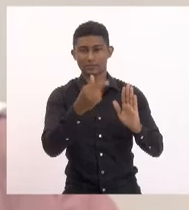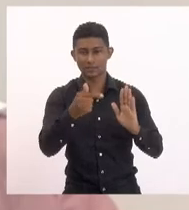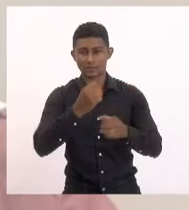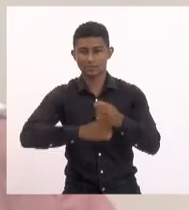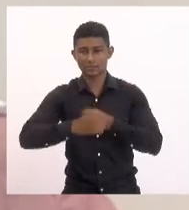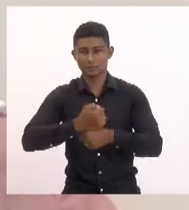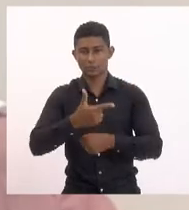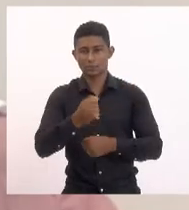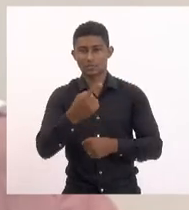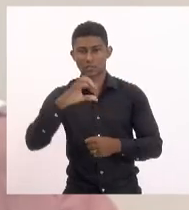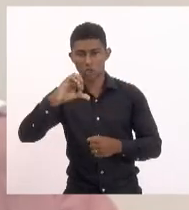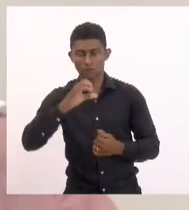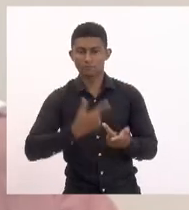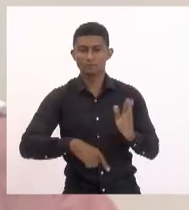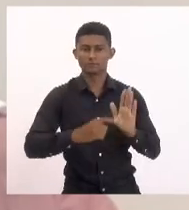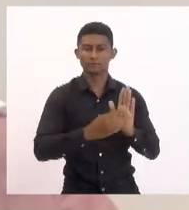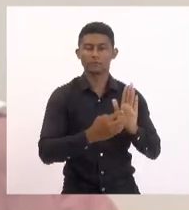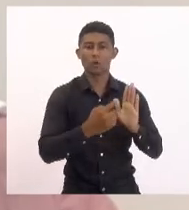10/17/2019,